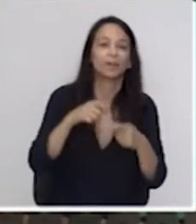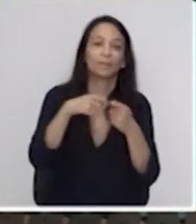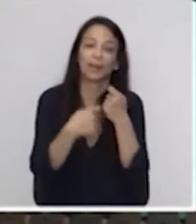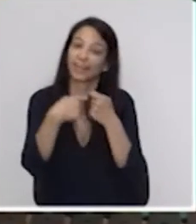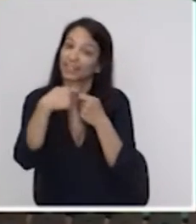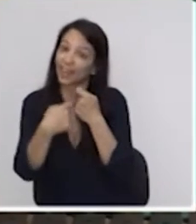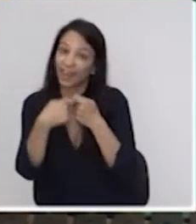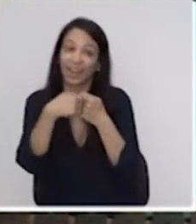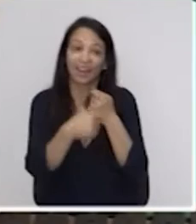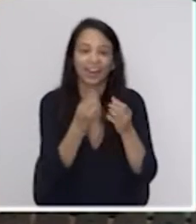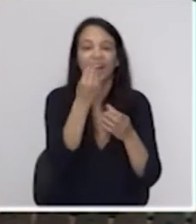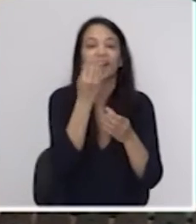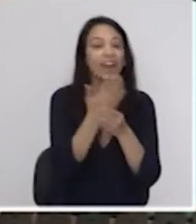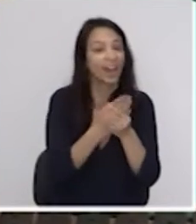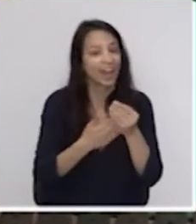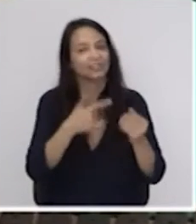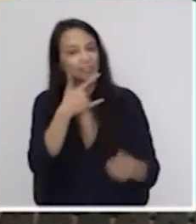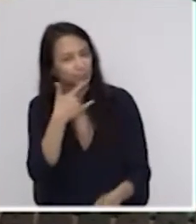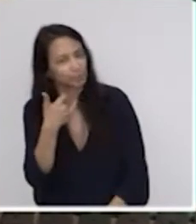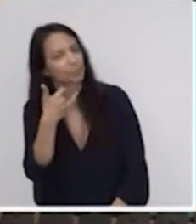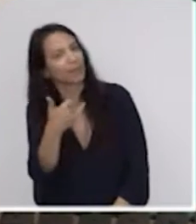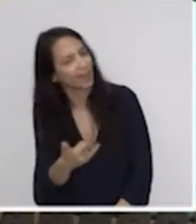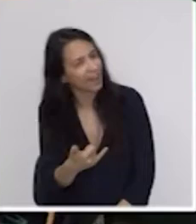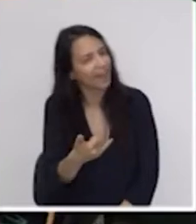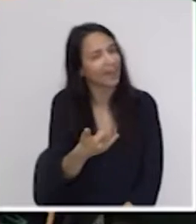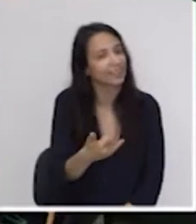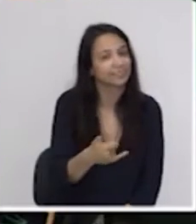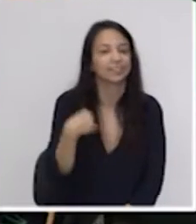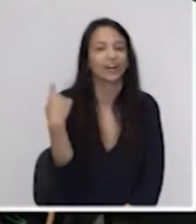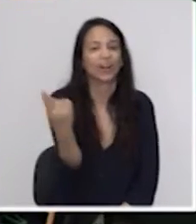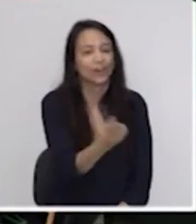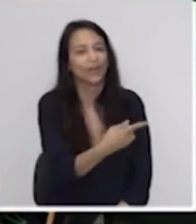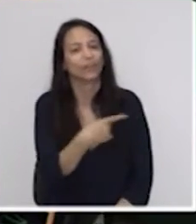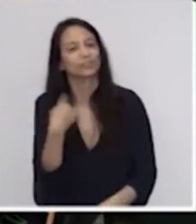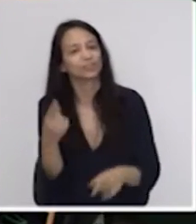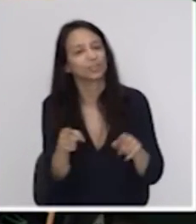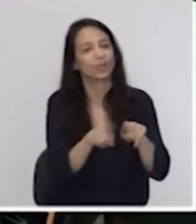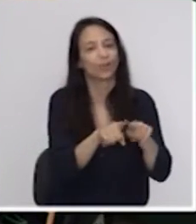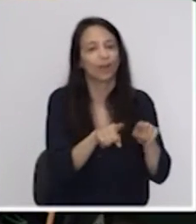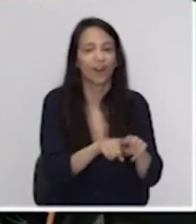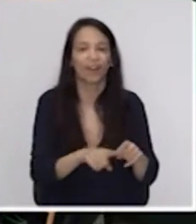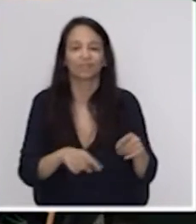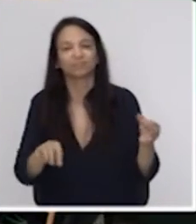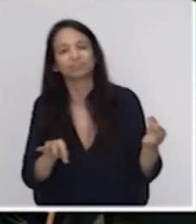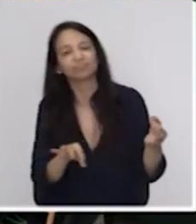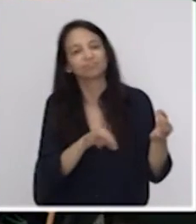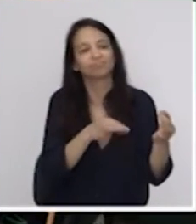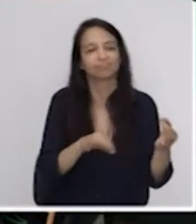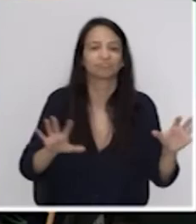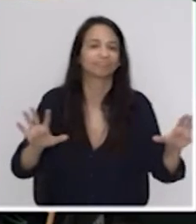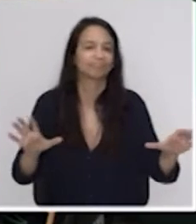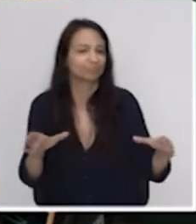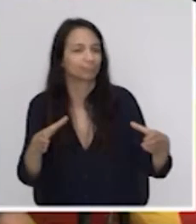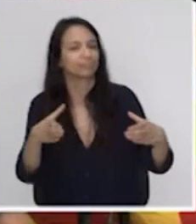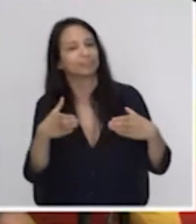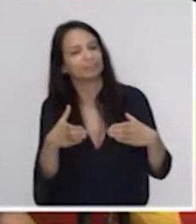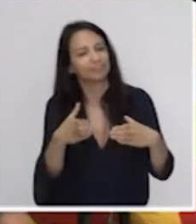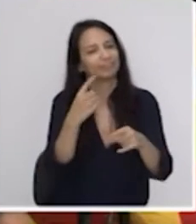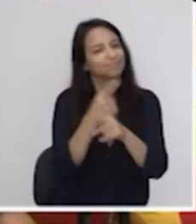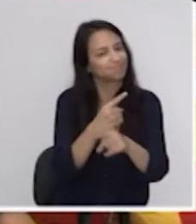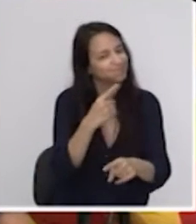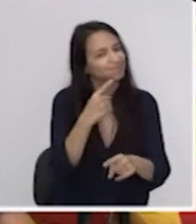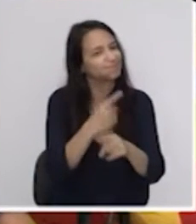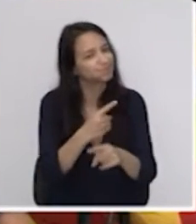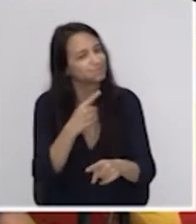também à sobremesa. Somos como uma orquestra regida pela mesma batuta. Quando